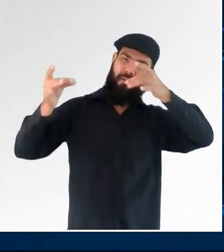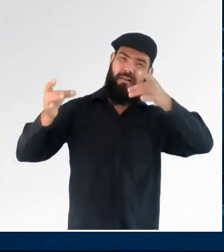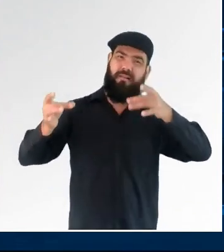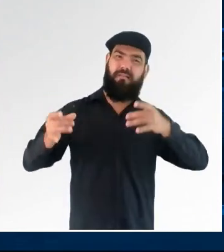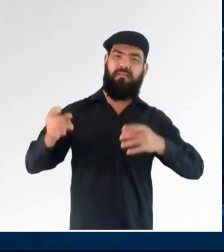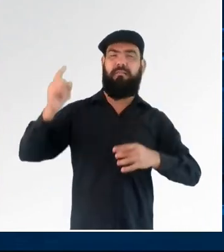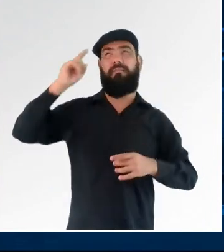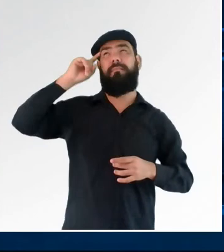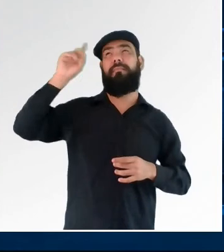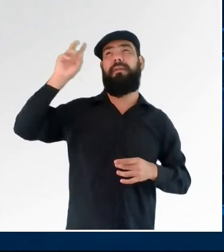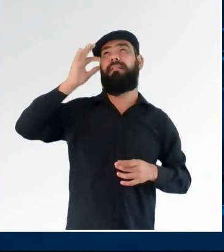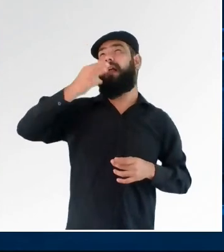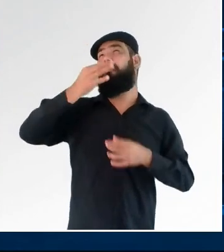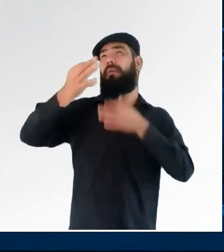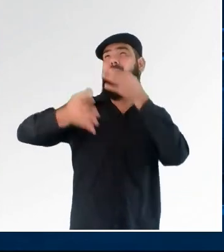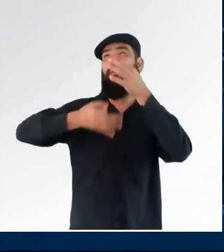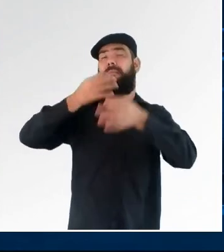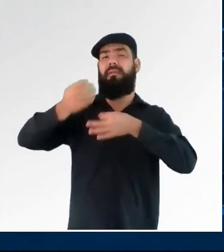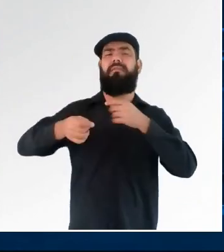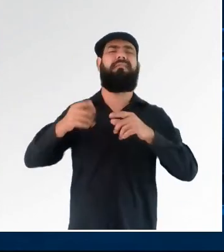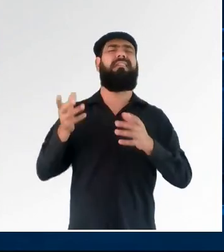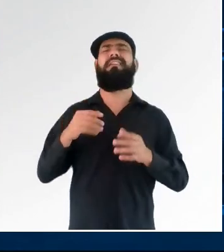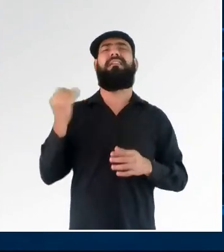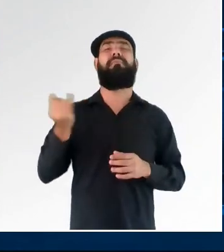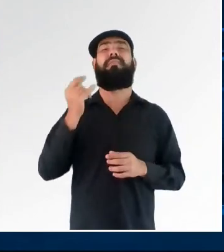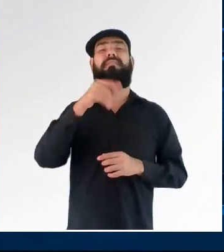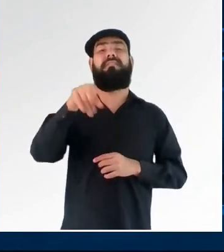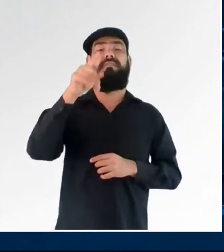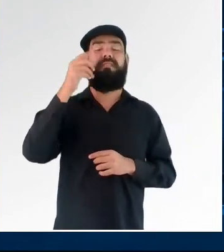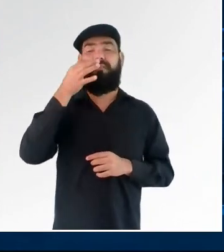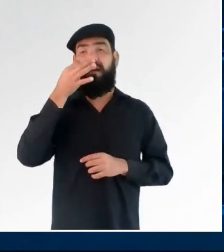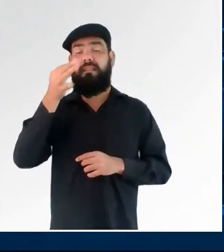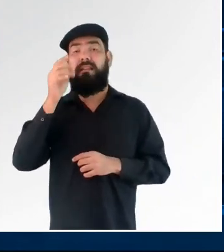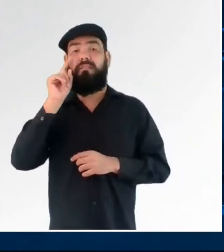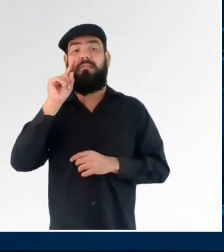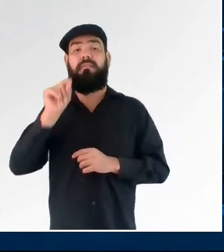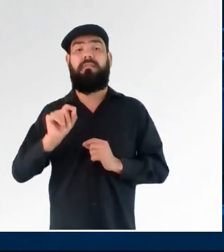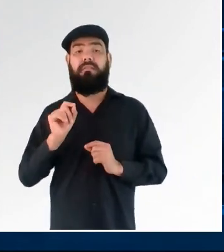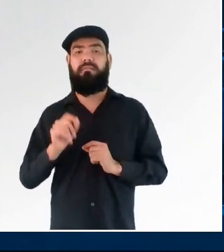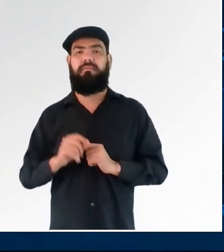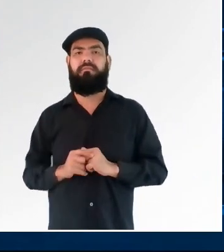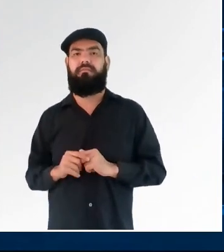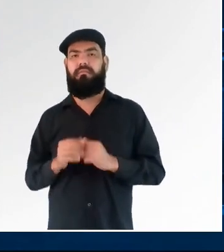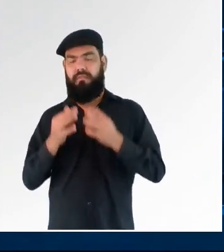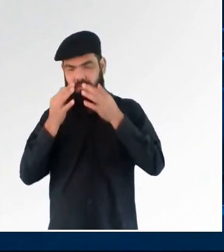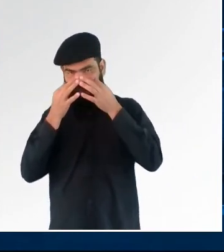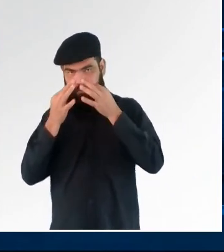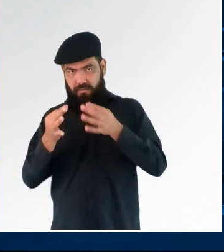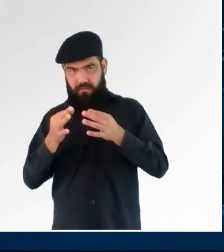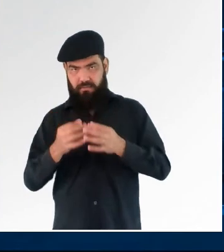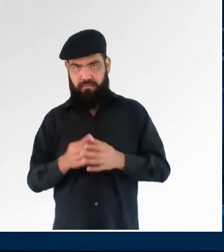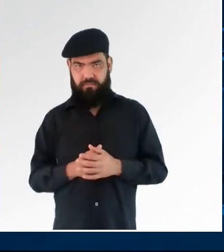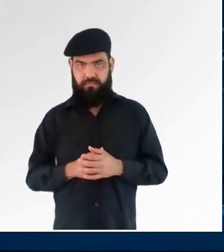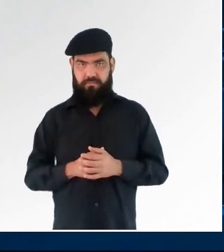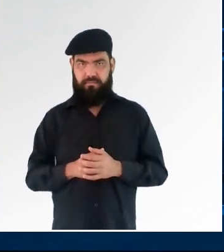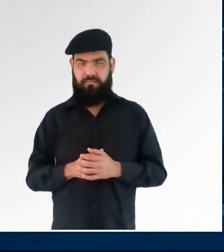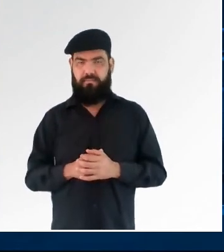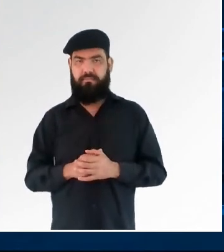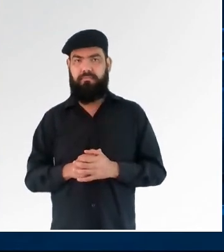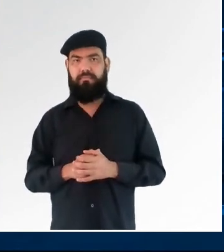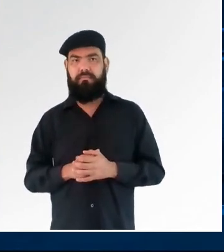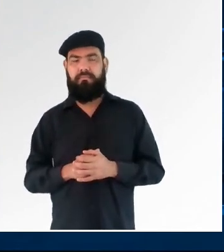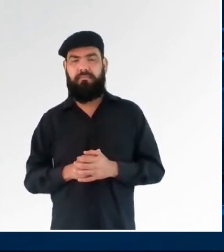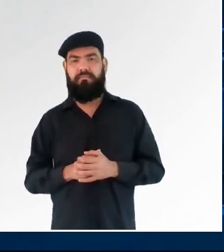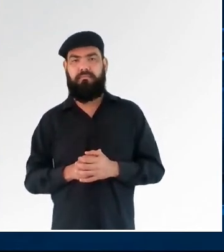Muito bem, o que é importante também você ficar atento, olha só. Atenção, fique atento para isso aqui, ó. Atenção para fazer